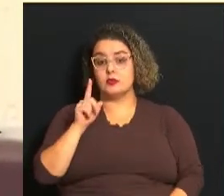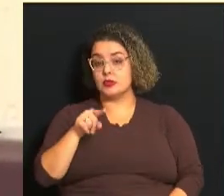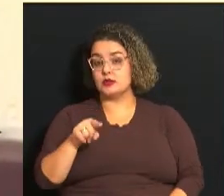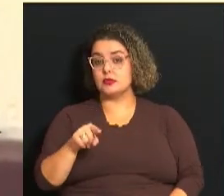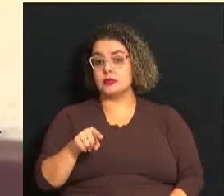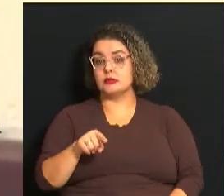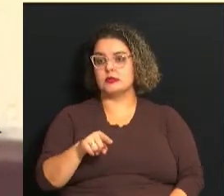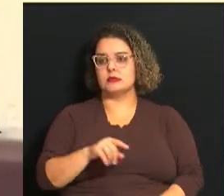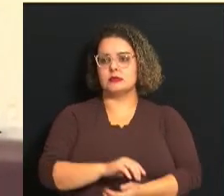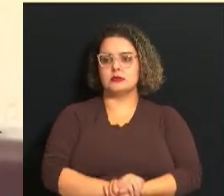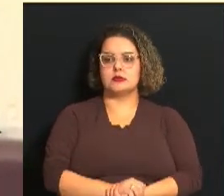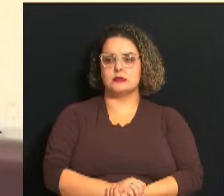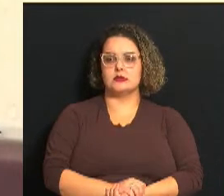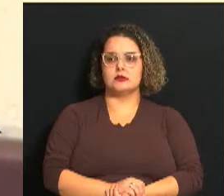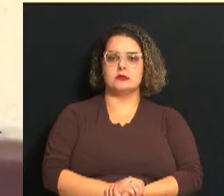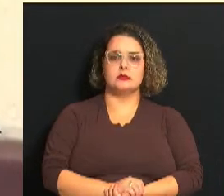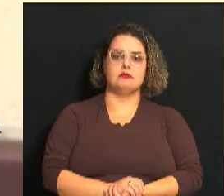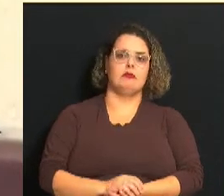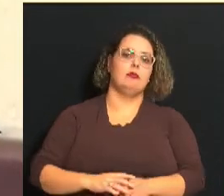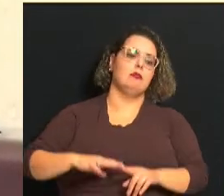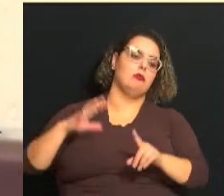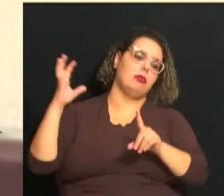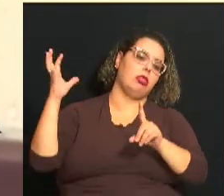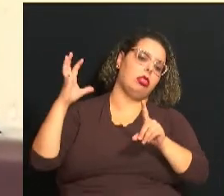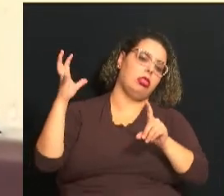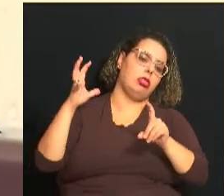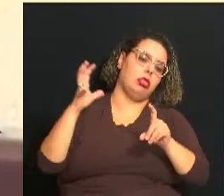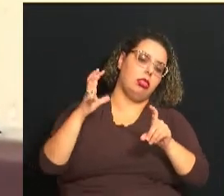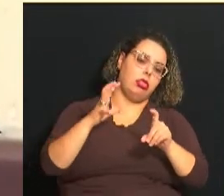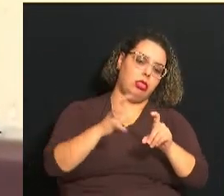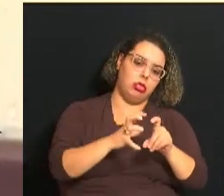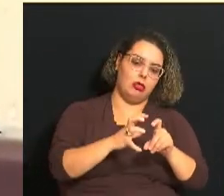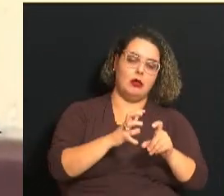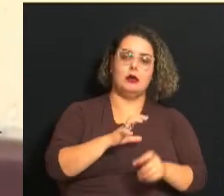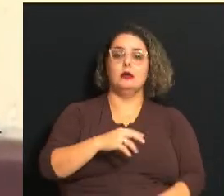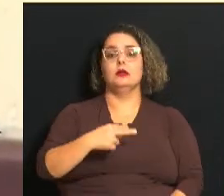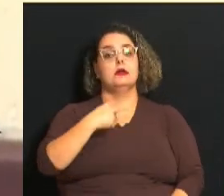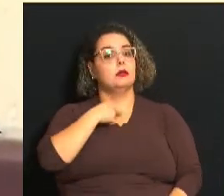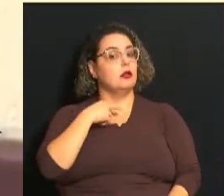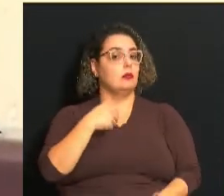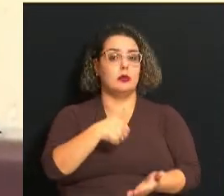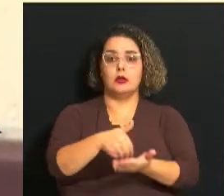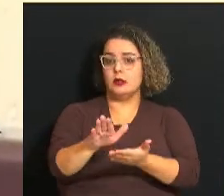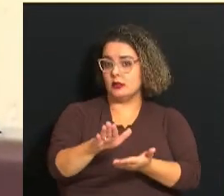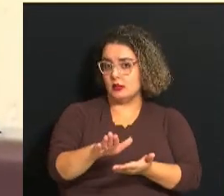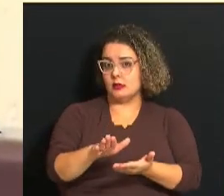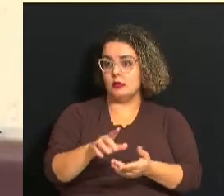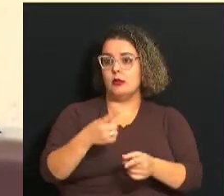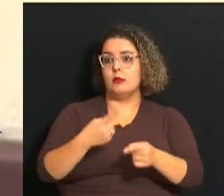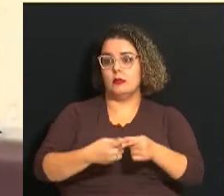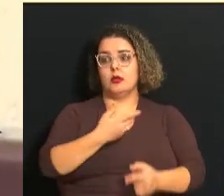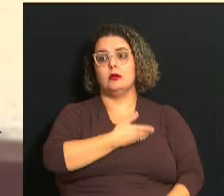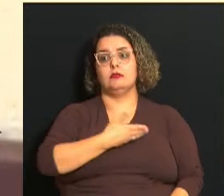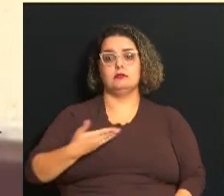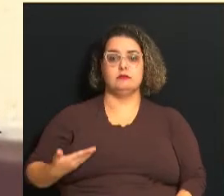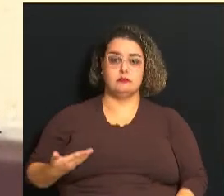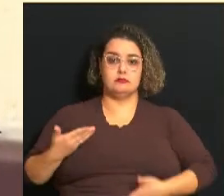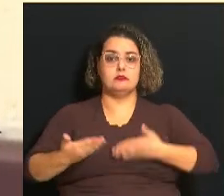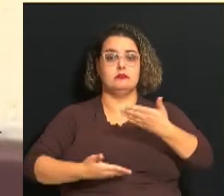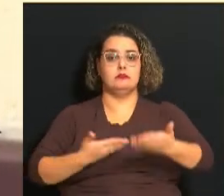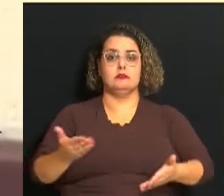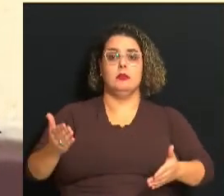é ameaça né ou seja como sabe que não pode demitir porque Servidor Público têm estabilidade